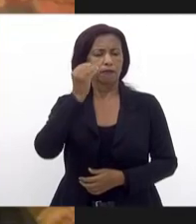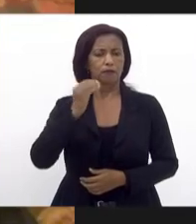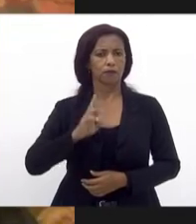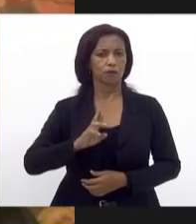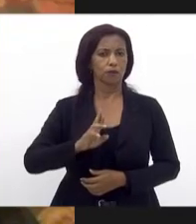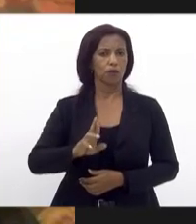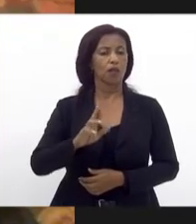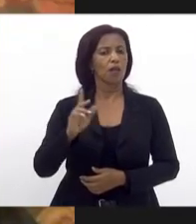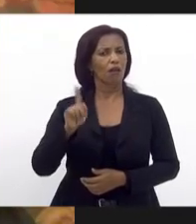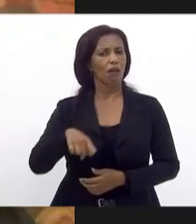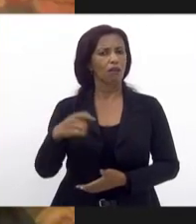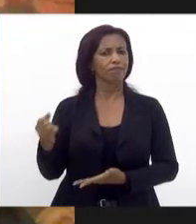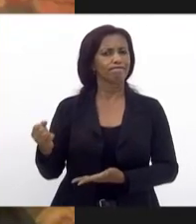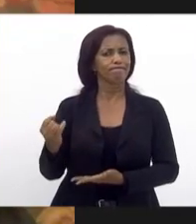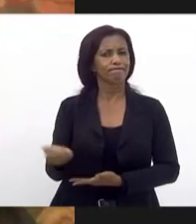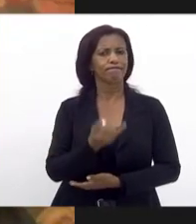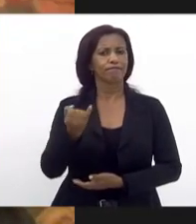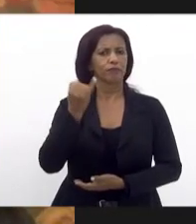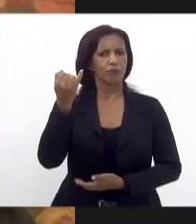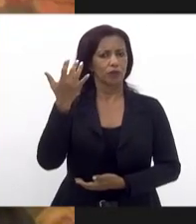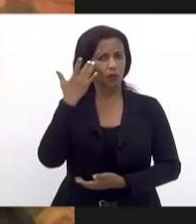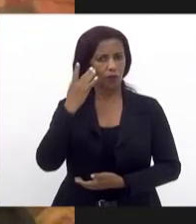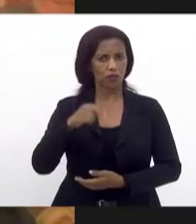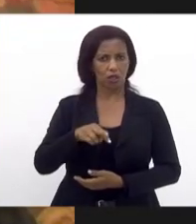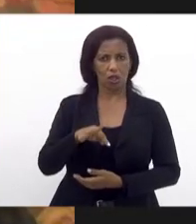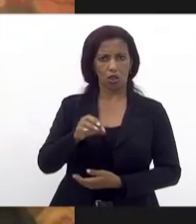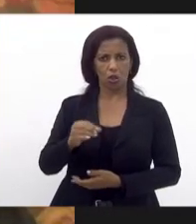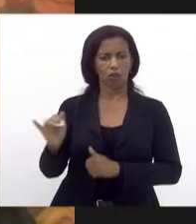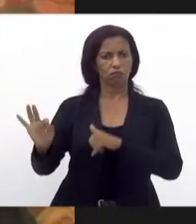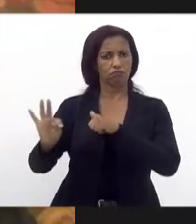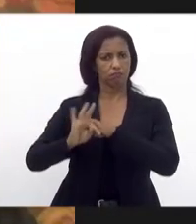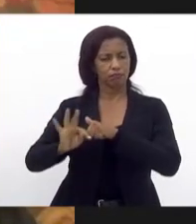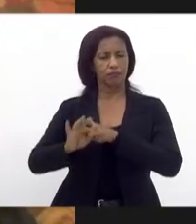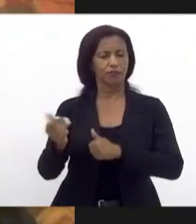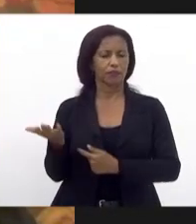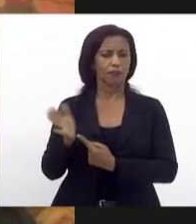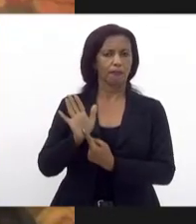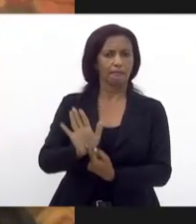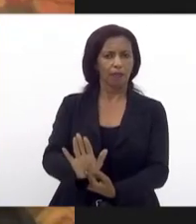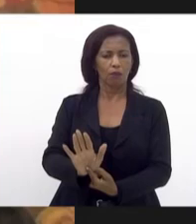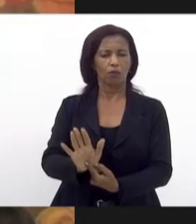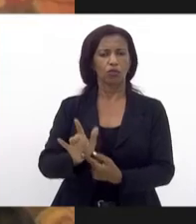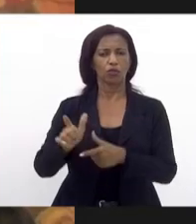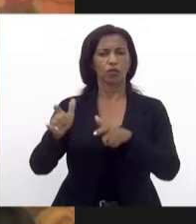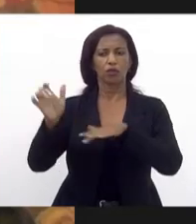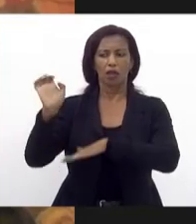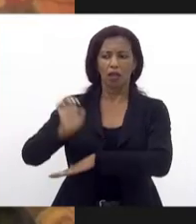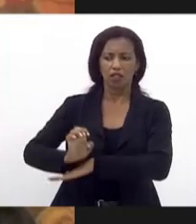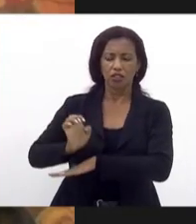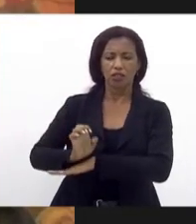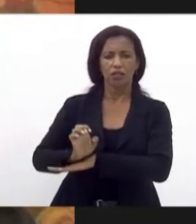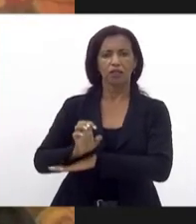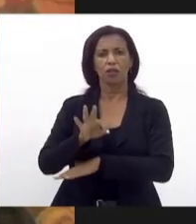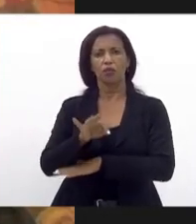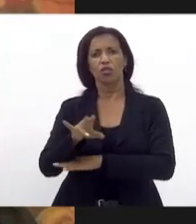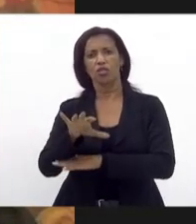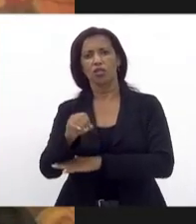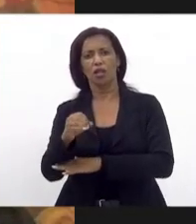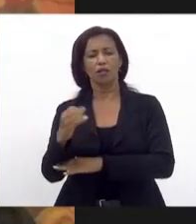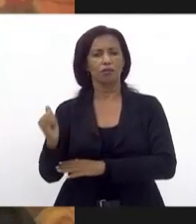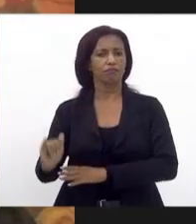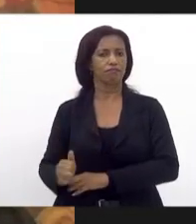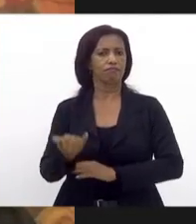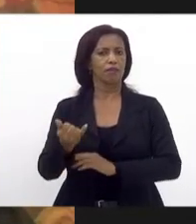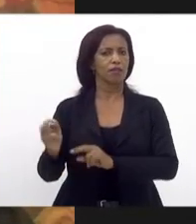ele é fundamental. Eu acho que existe uma nota técnica mostrando a estação do Estácio como uma possibilidade, mas